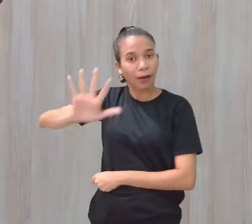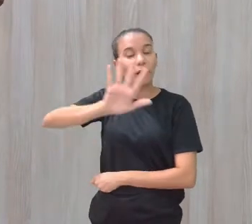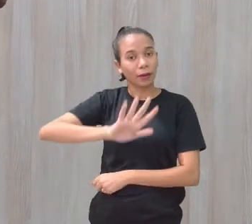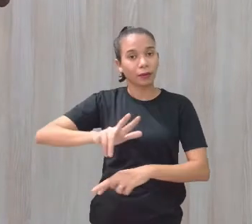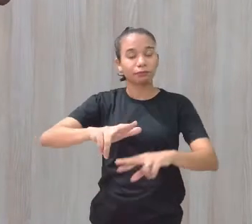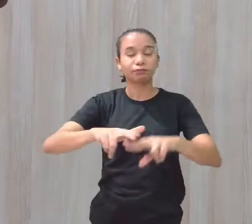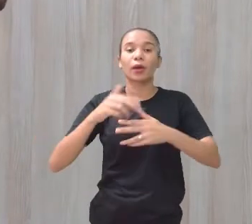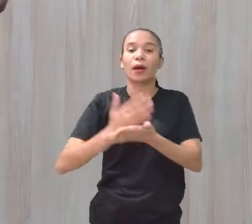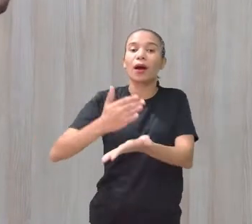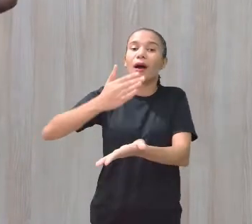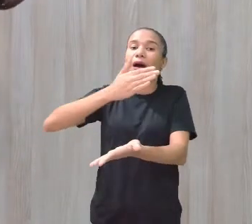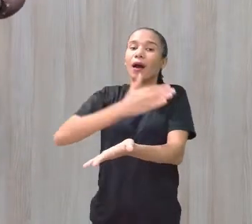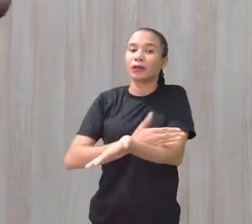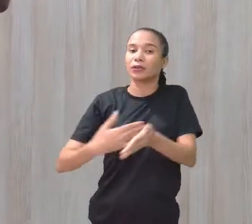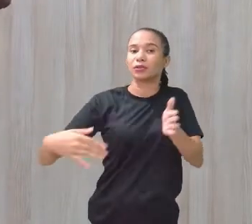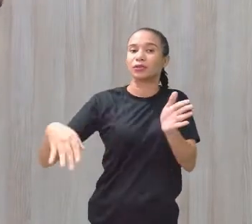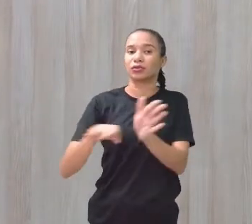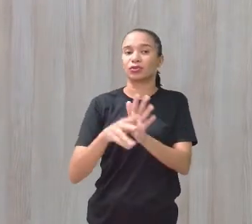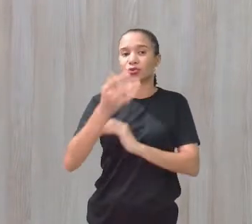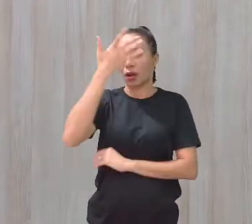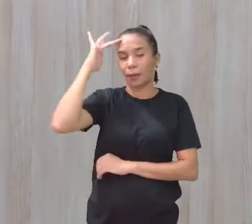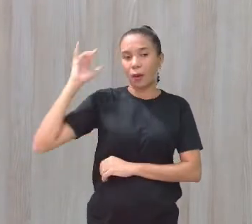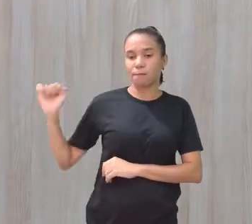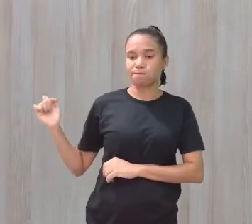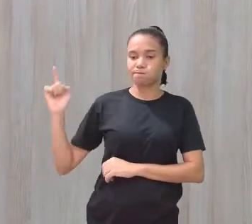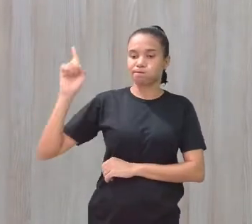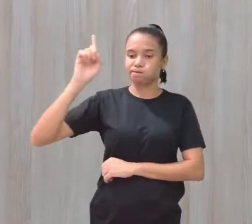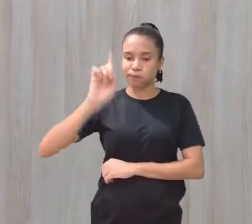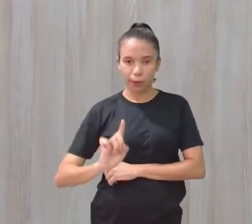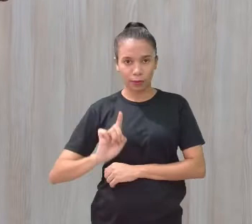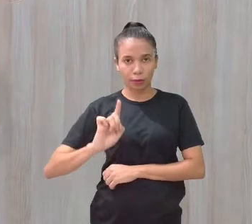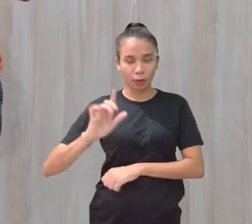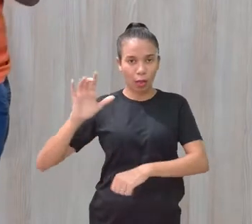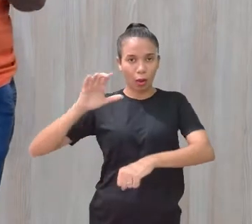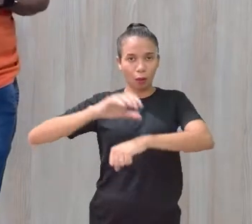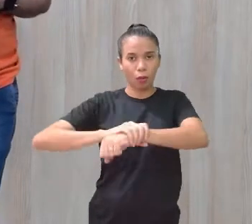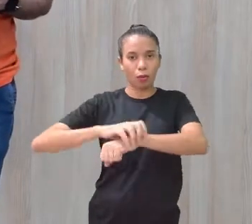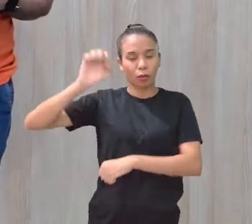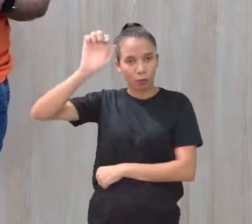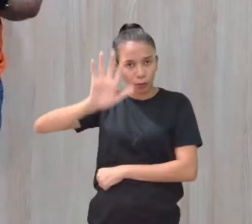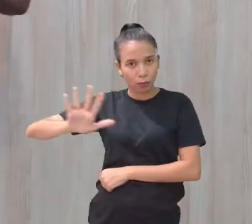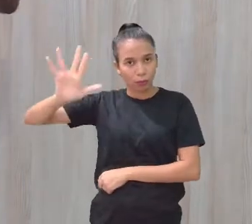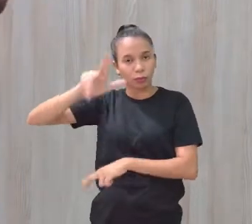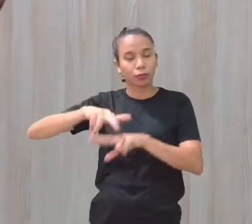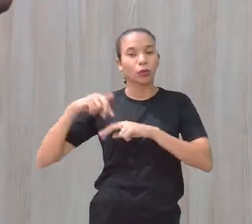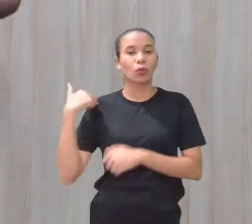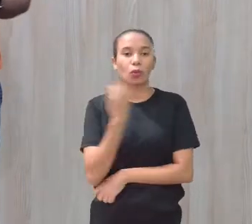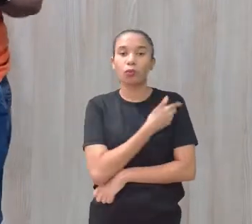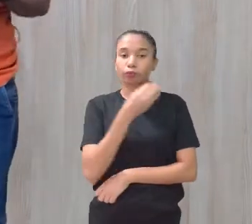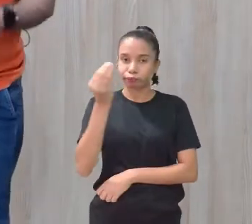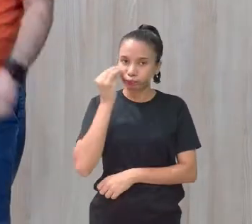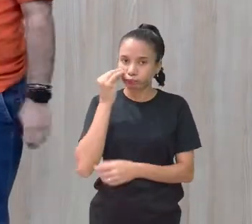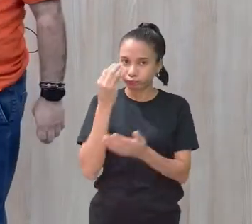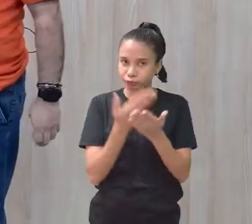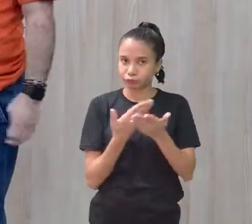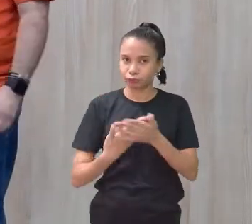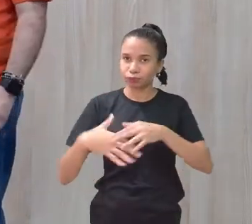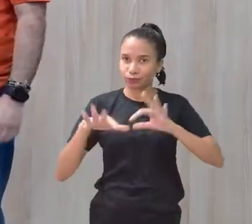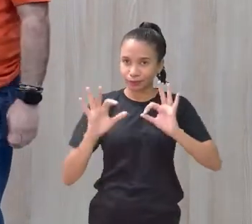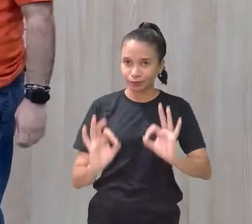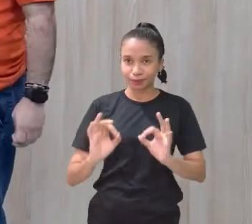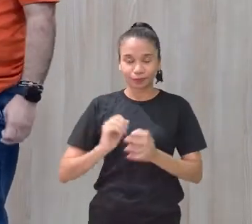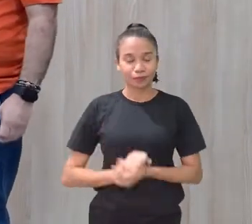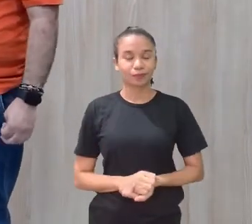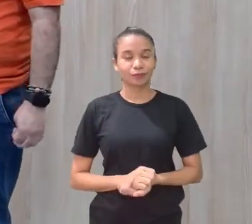região antes da chegada dos invasores europeus. Então a gente vai tentar trabalhar um pouquinho disso, certo? Então